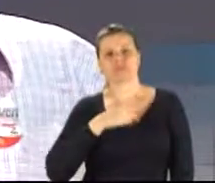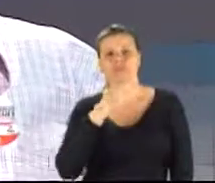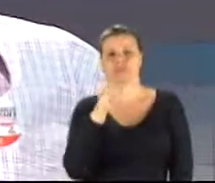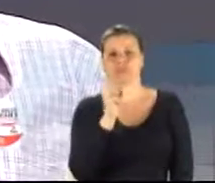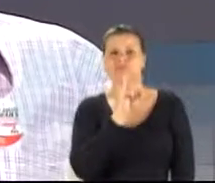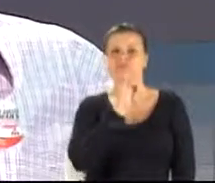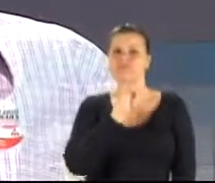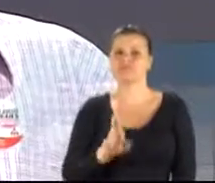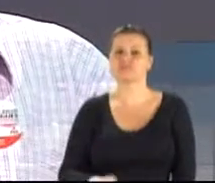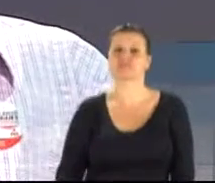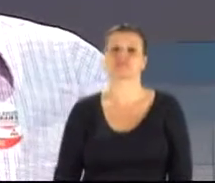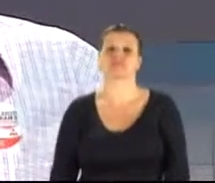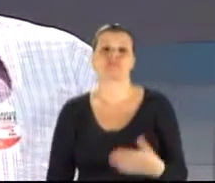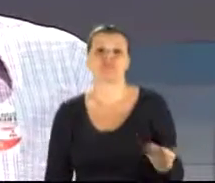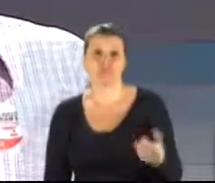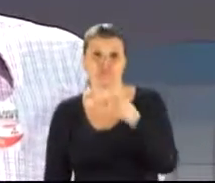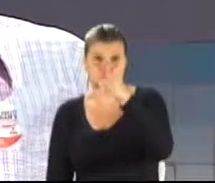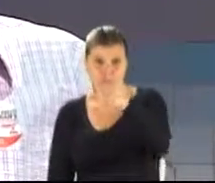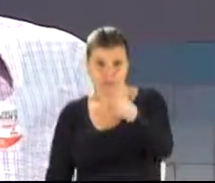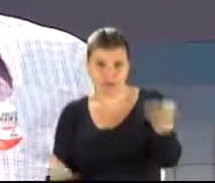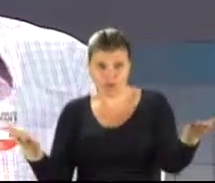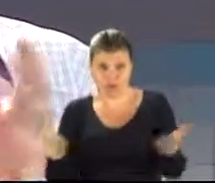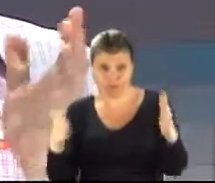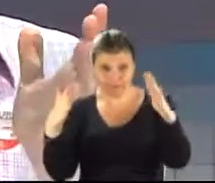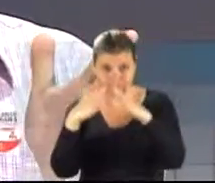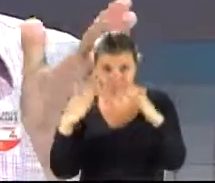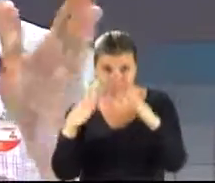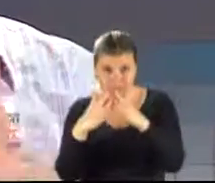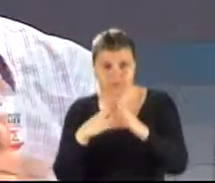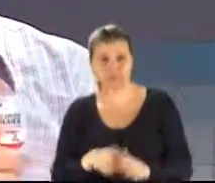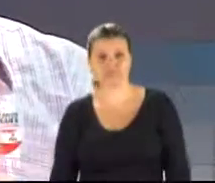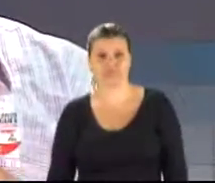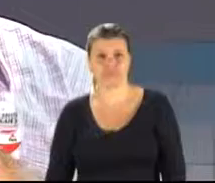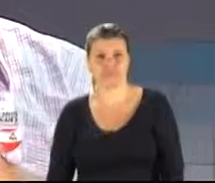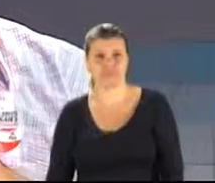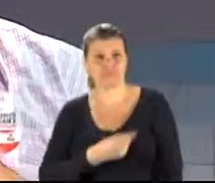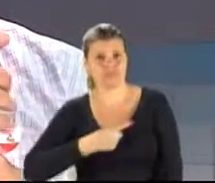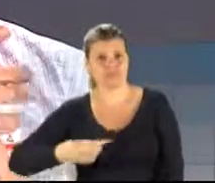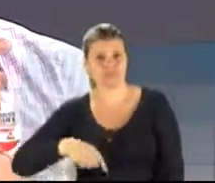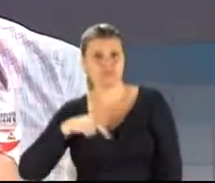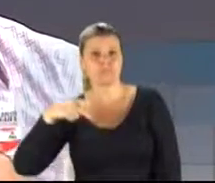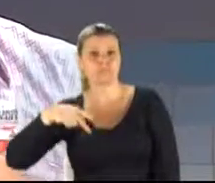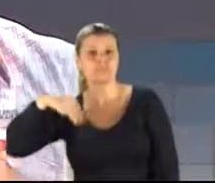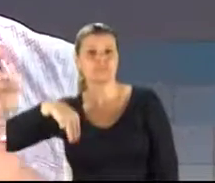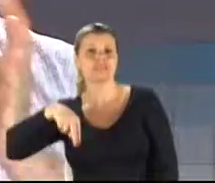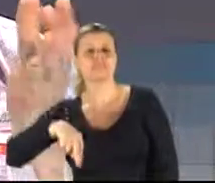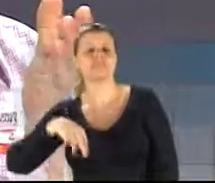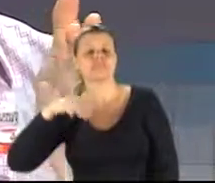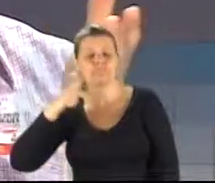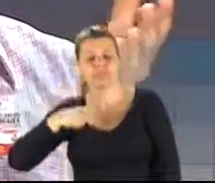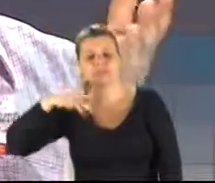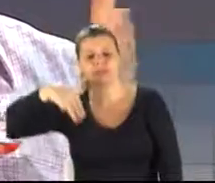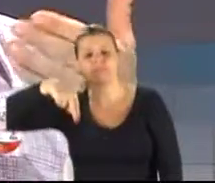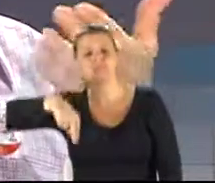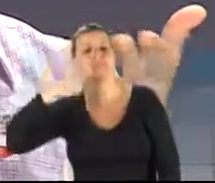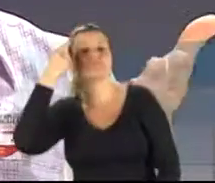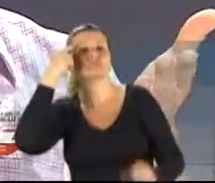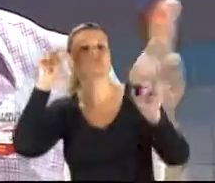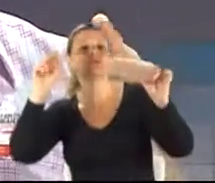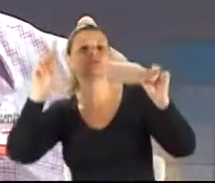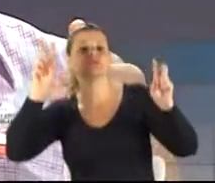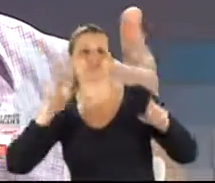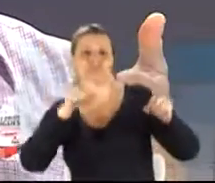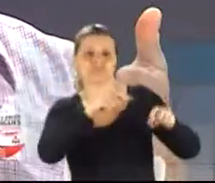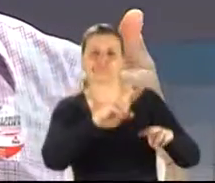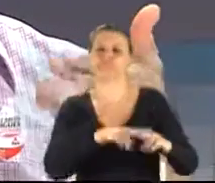bem você que tá em casa nós do pmn temos a seguinte ideia sobre presos realmente todo mundo